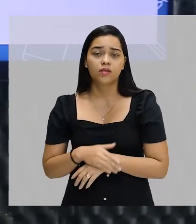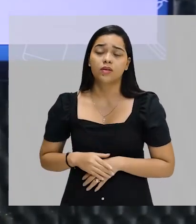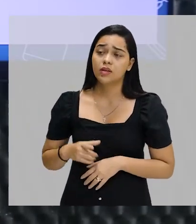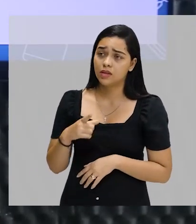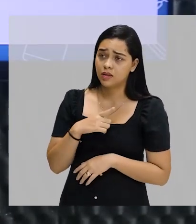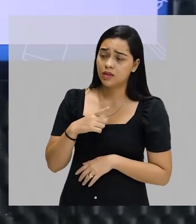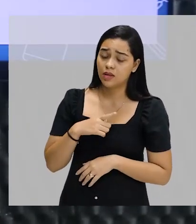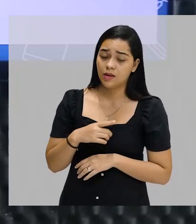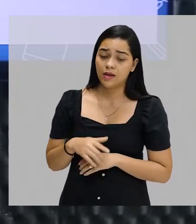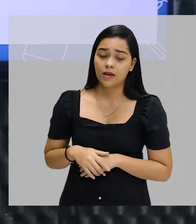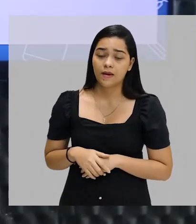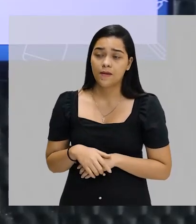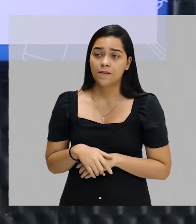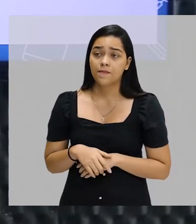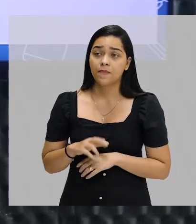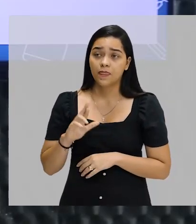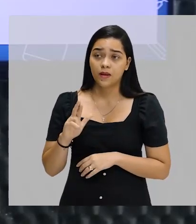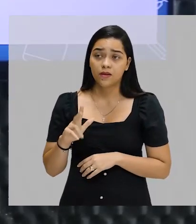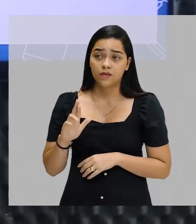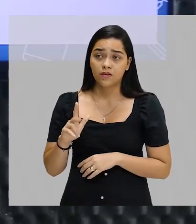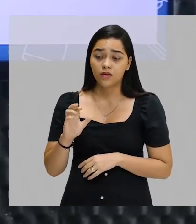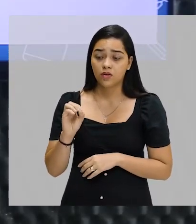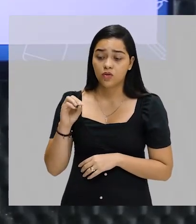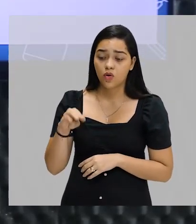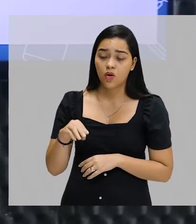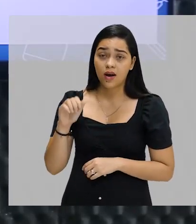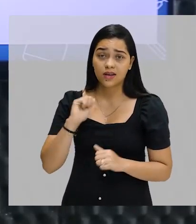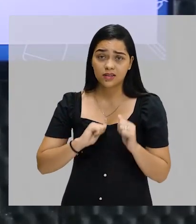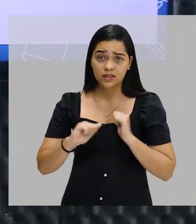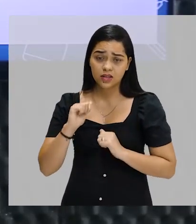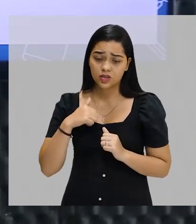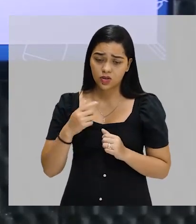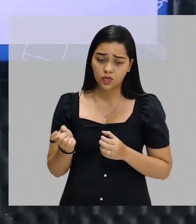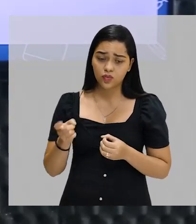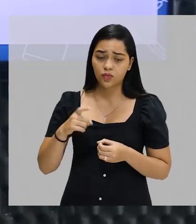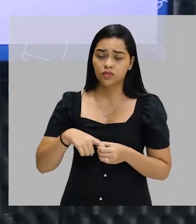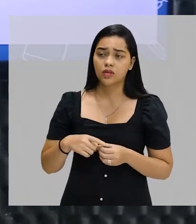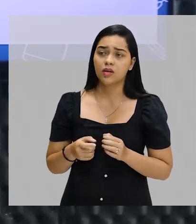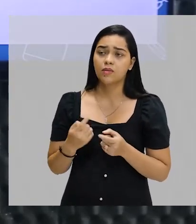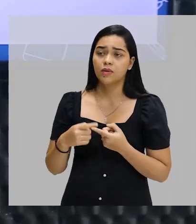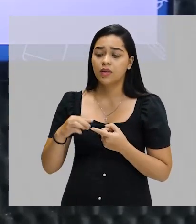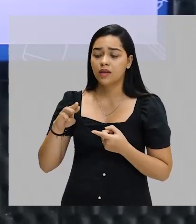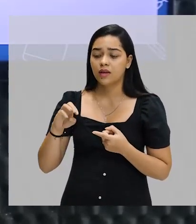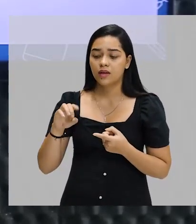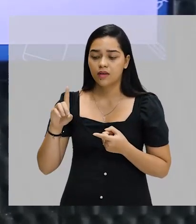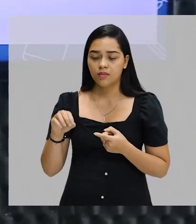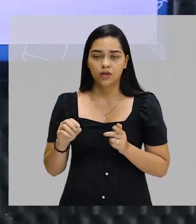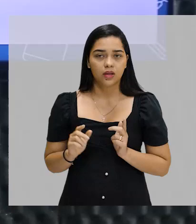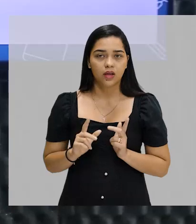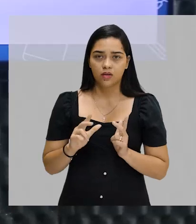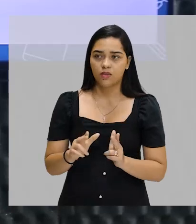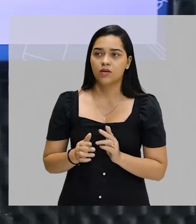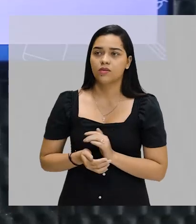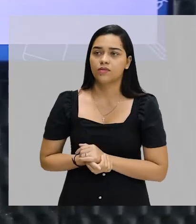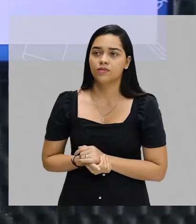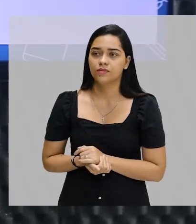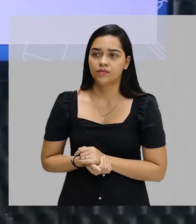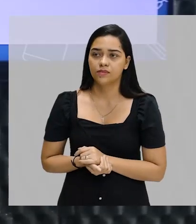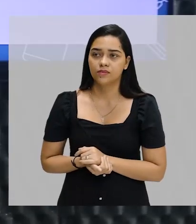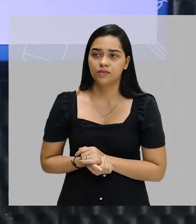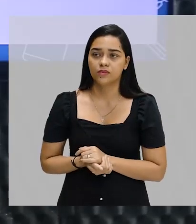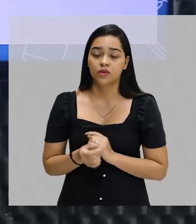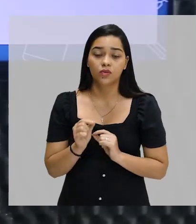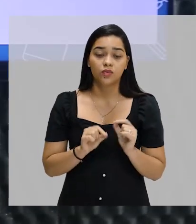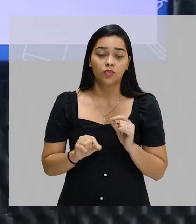eu tenho companhia, que é diferente de com ansiedade. Vou voltar aqui de novo, que é modo. É a mesma preposição. Então, o